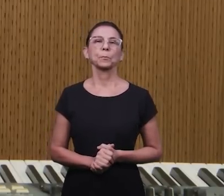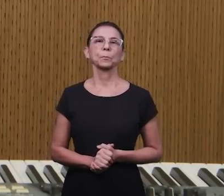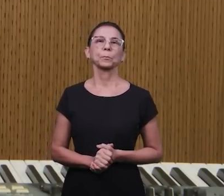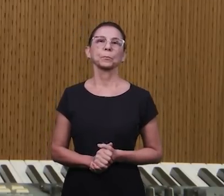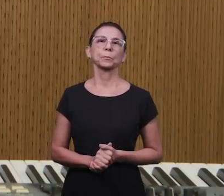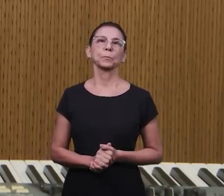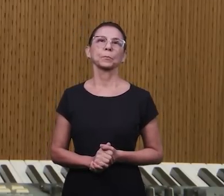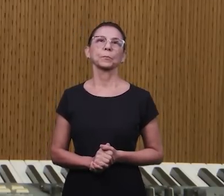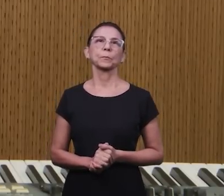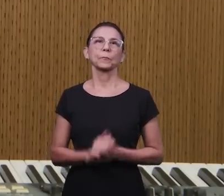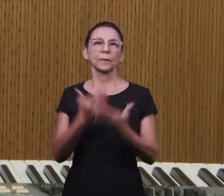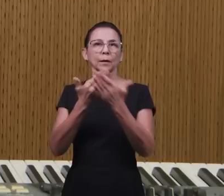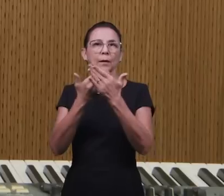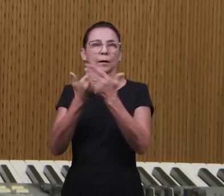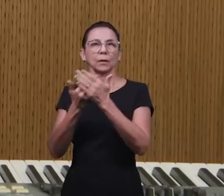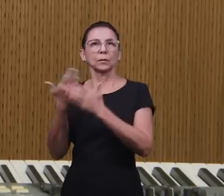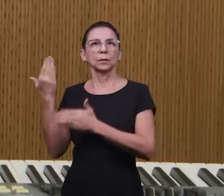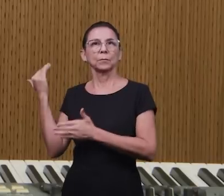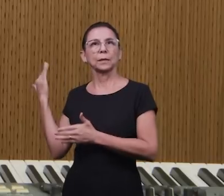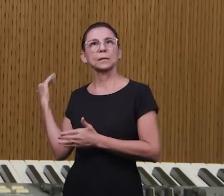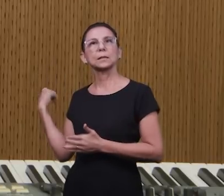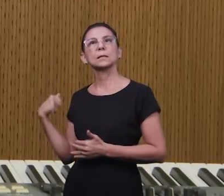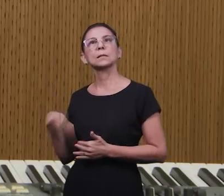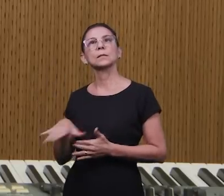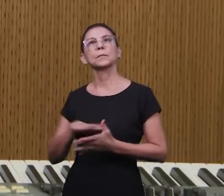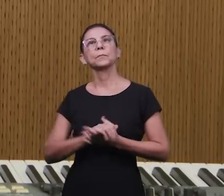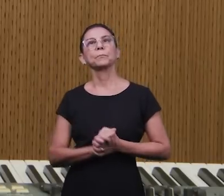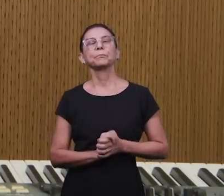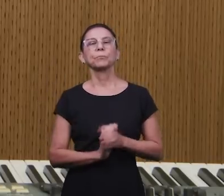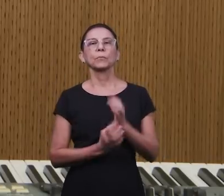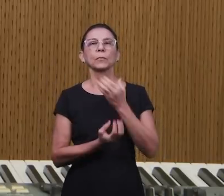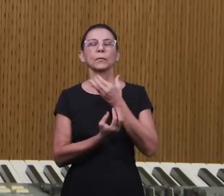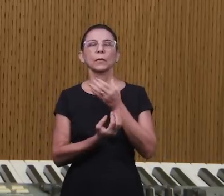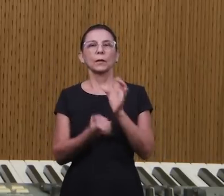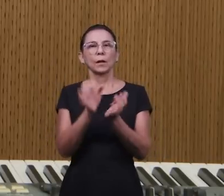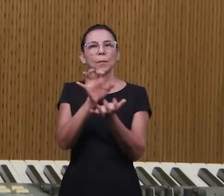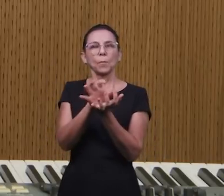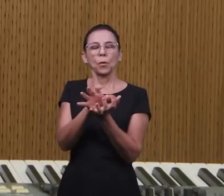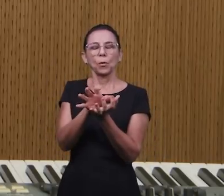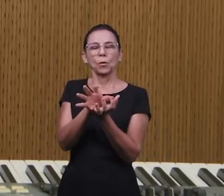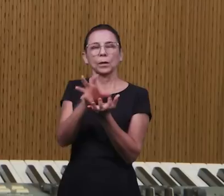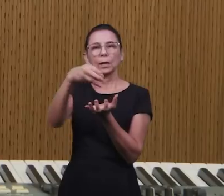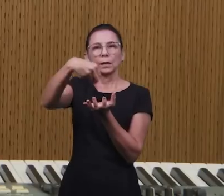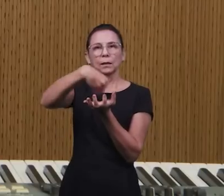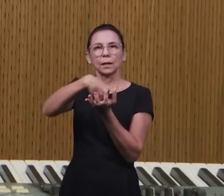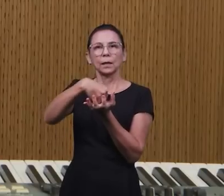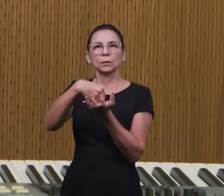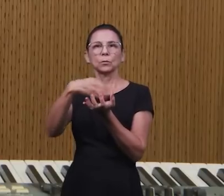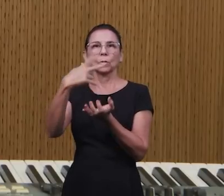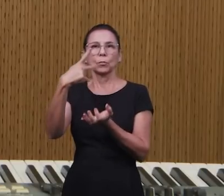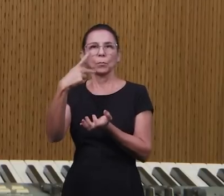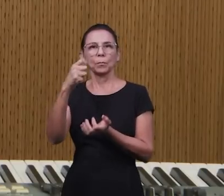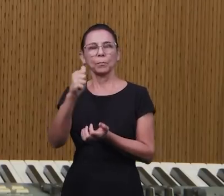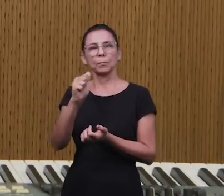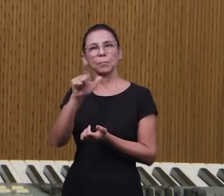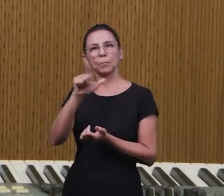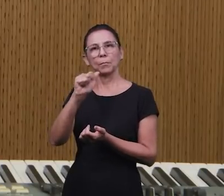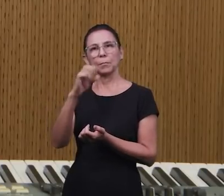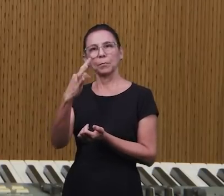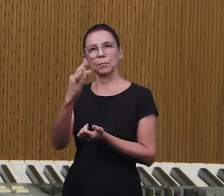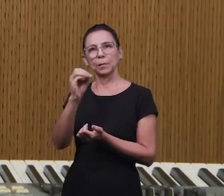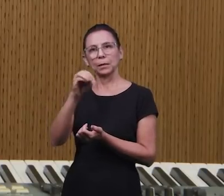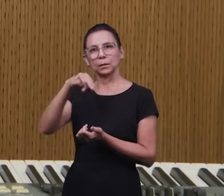nossa aula anterior. Eu estou aqui abrindo meu palato mole através da minha inspiração para cantar